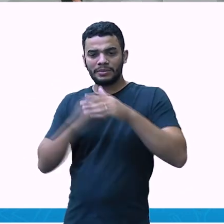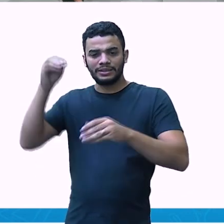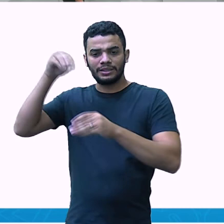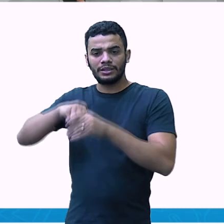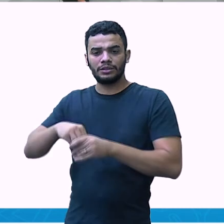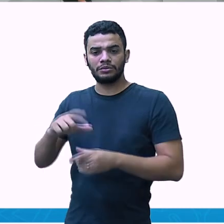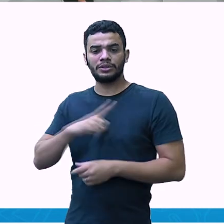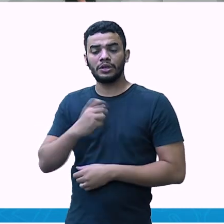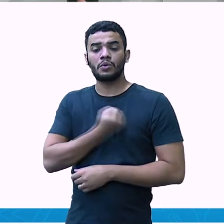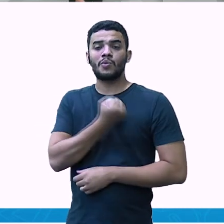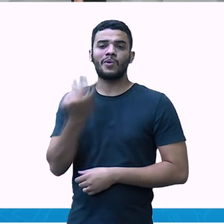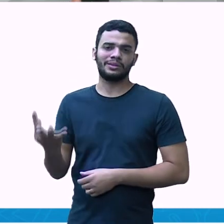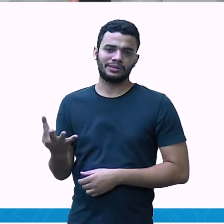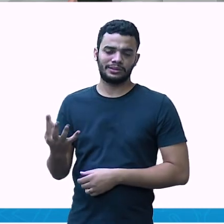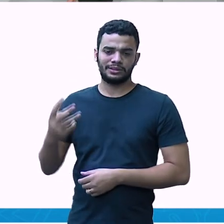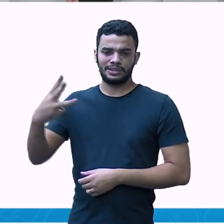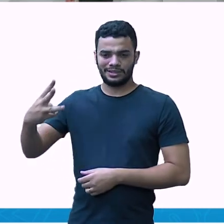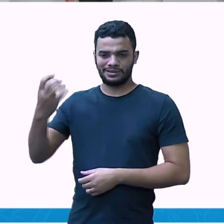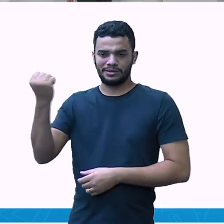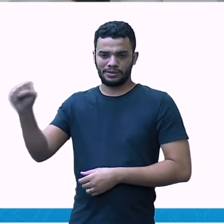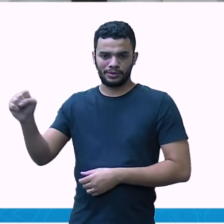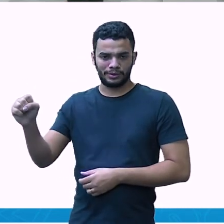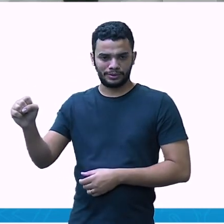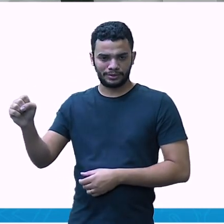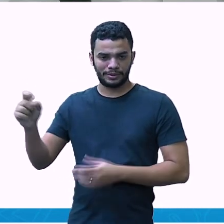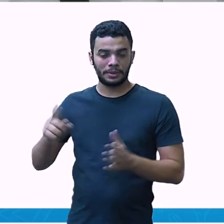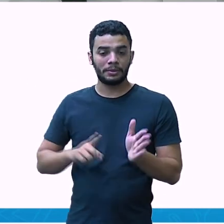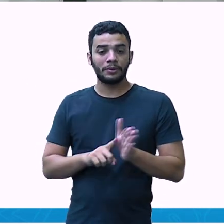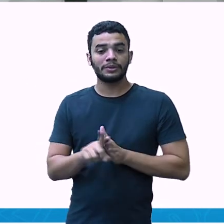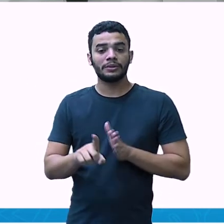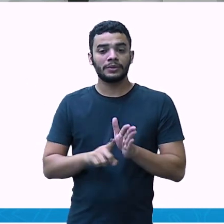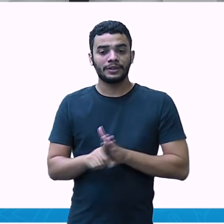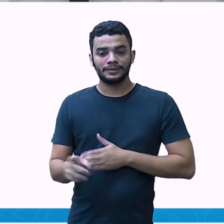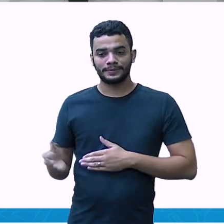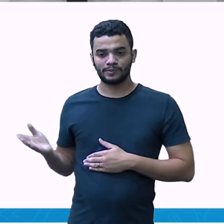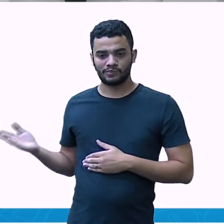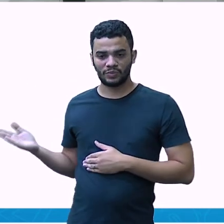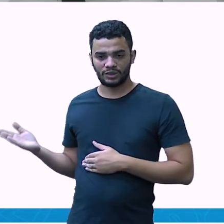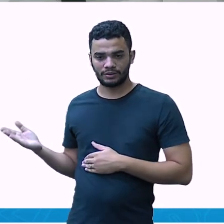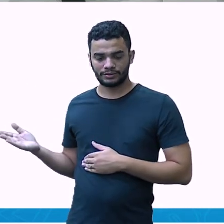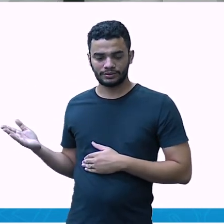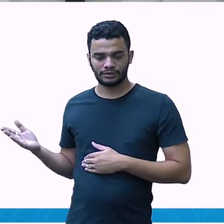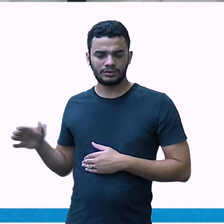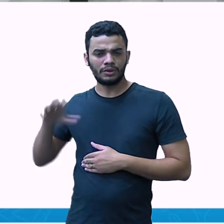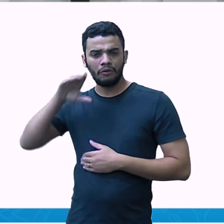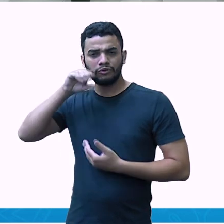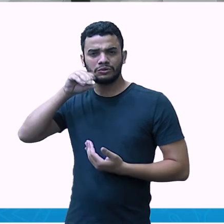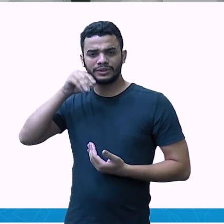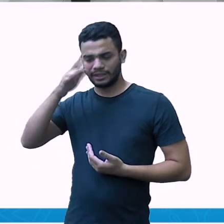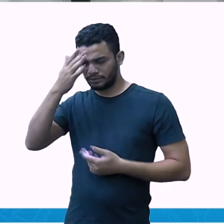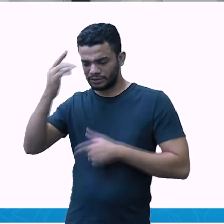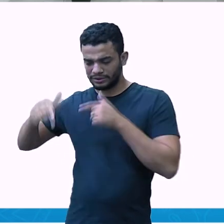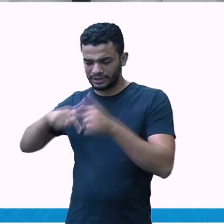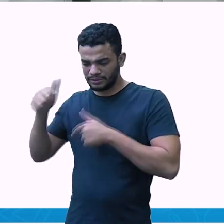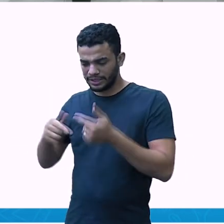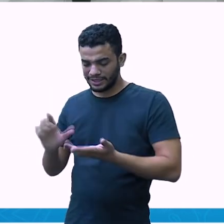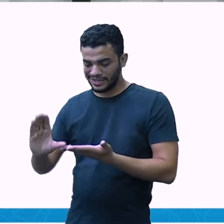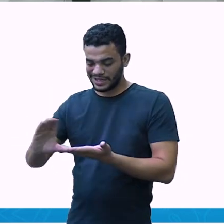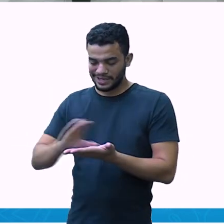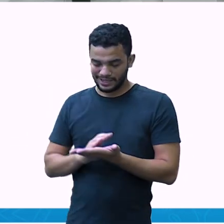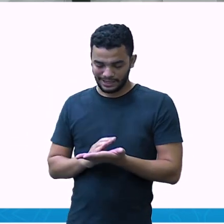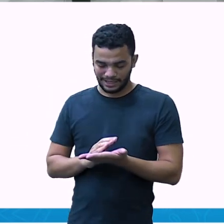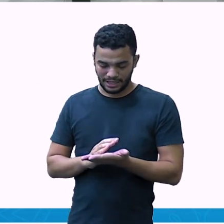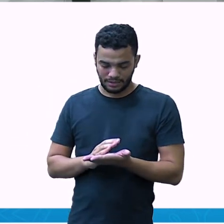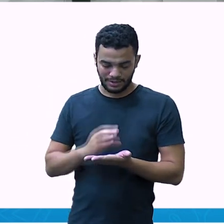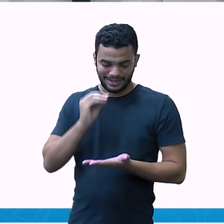funcionários recebem menos que 5 salários mínimos? Preste atenção, menos que 5 salários mínimos, ó, de